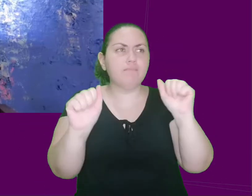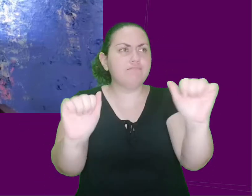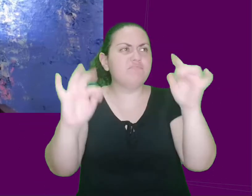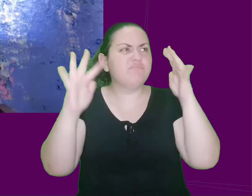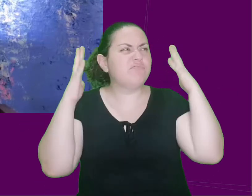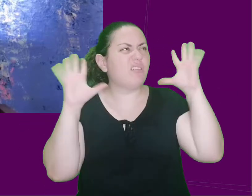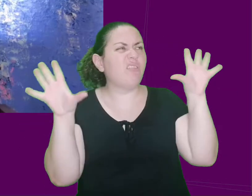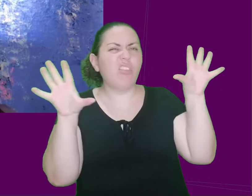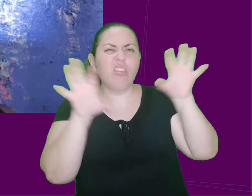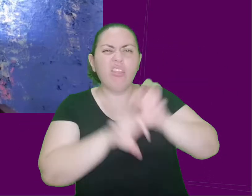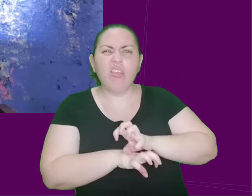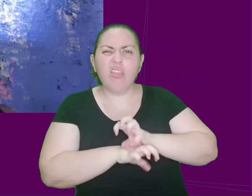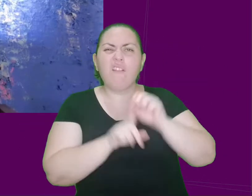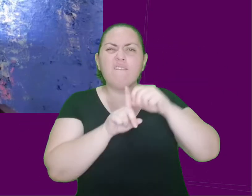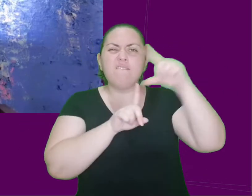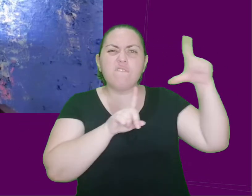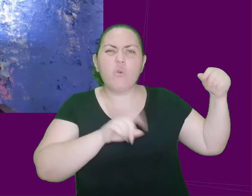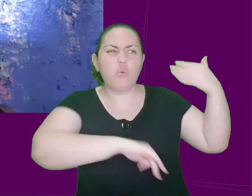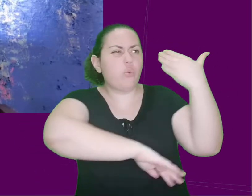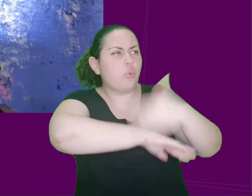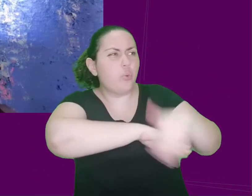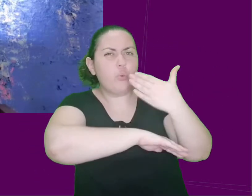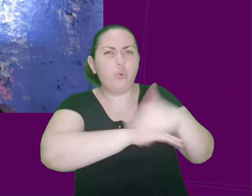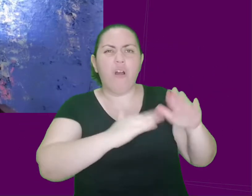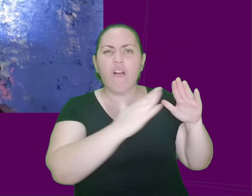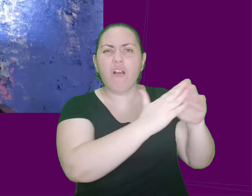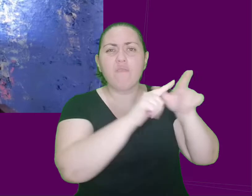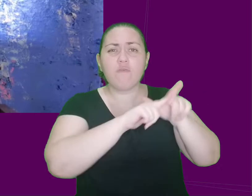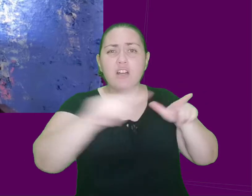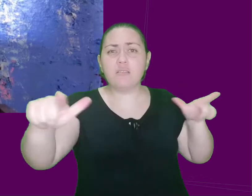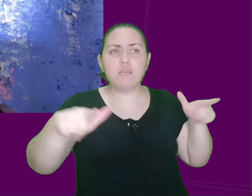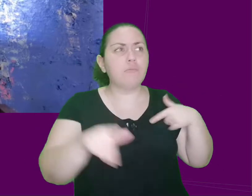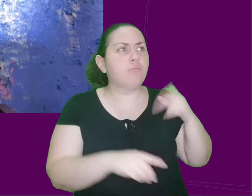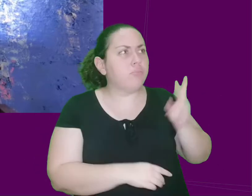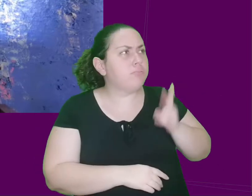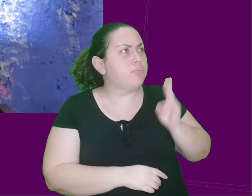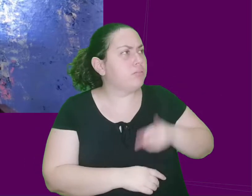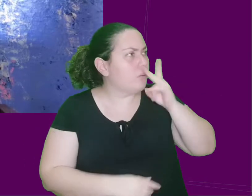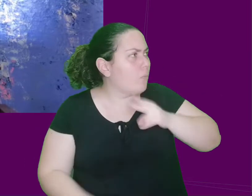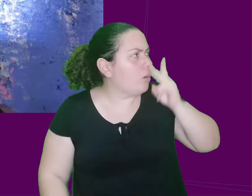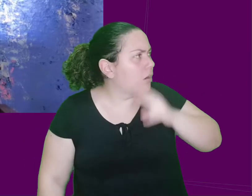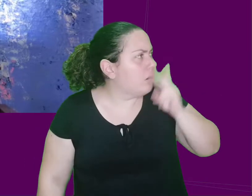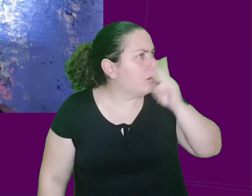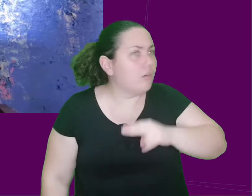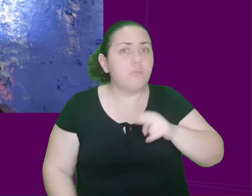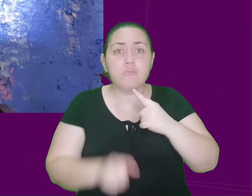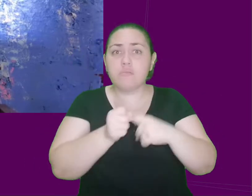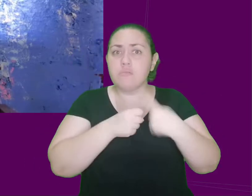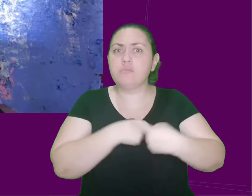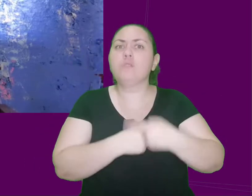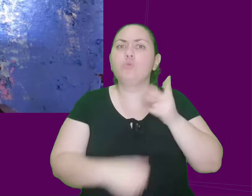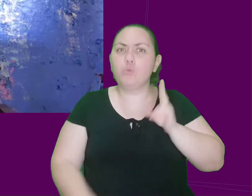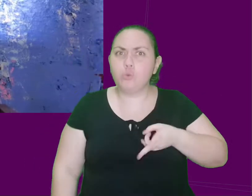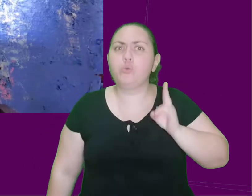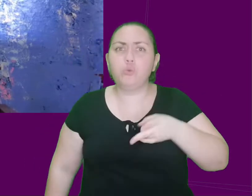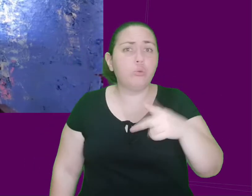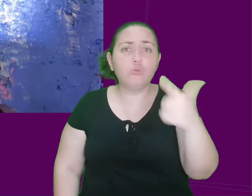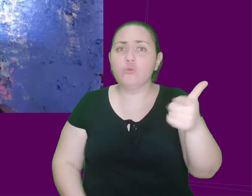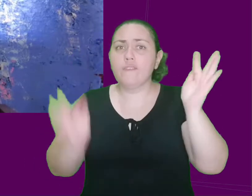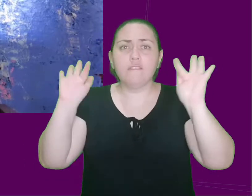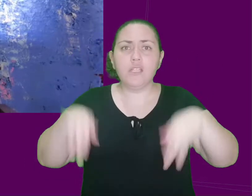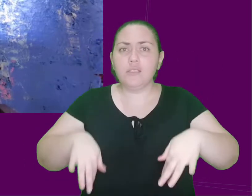paisagem pálida, desbotada das ruas, das casas vazias, não chegava ao fim. A cidade não